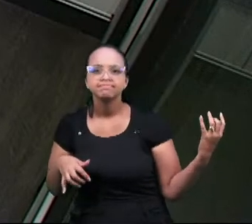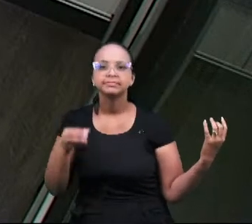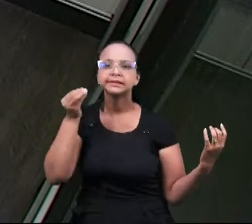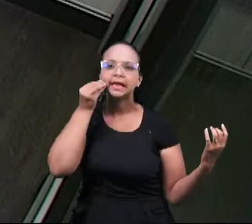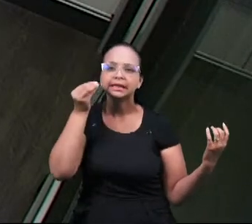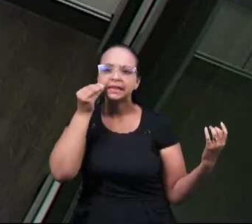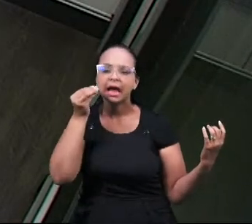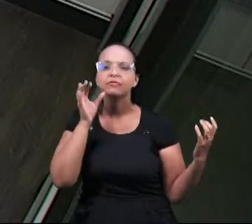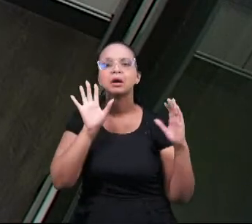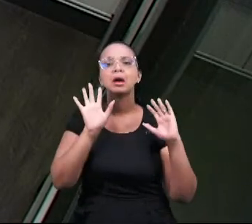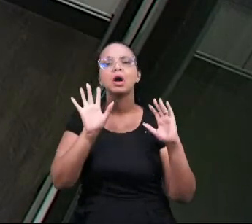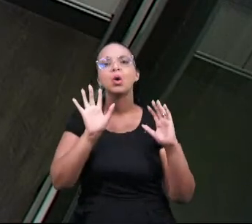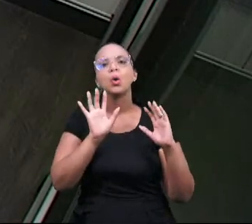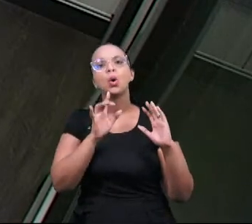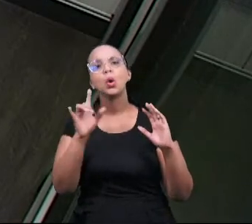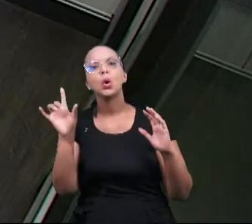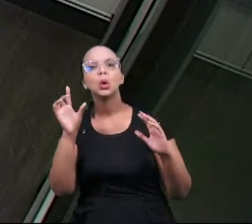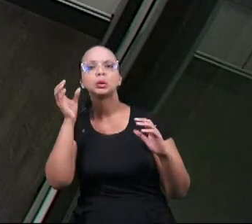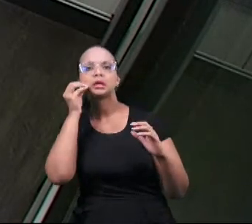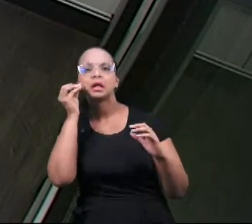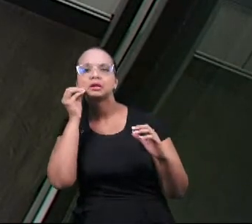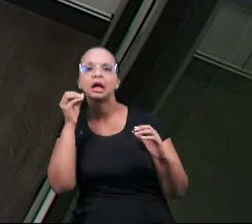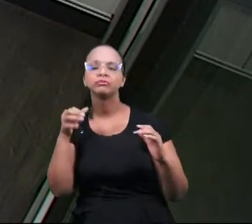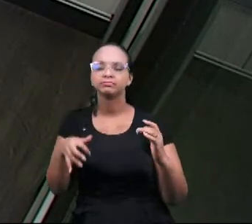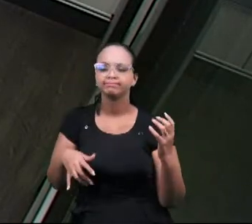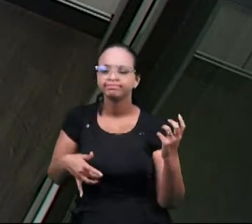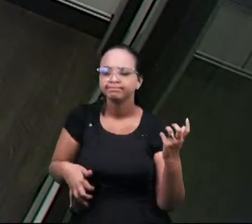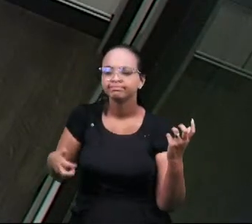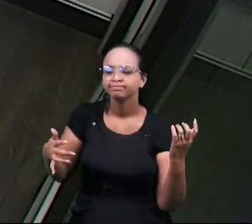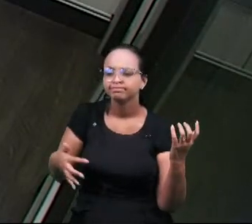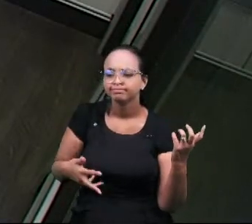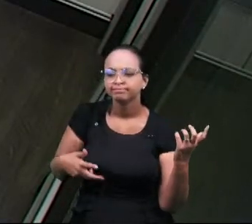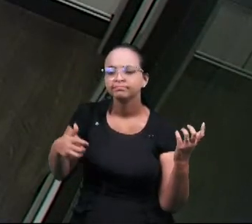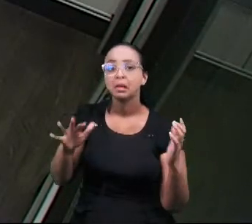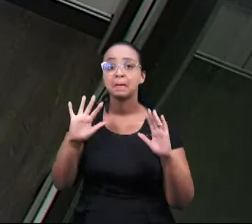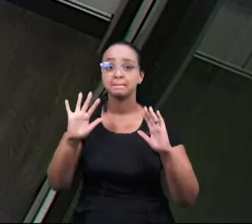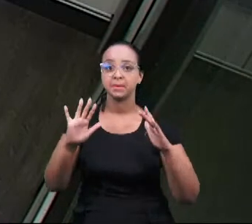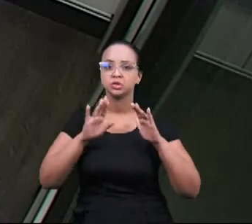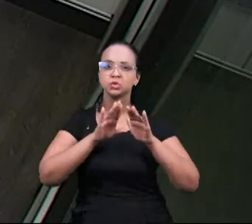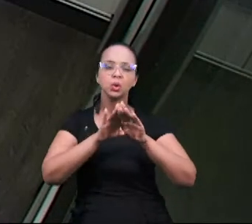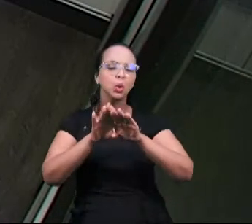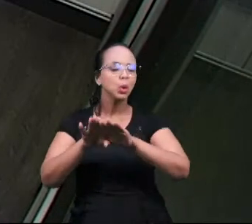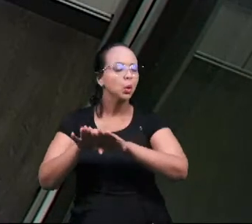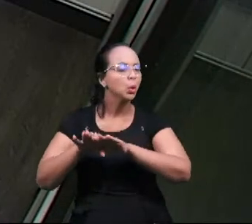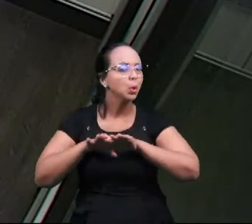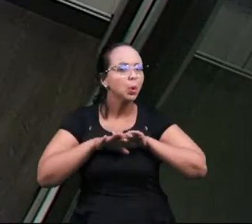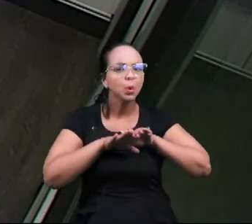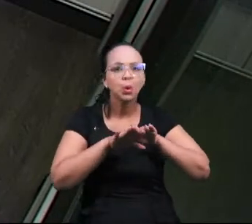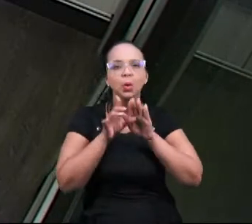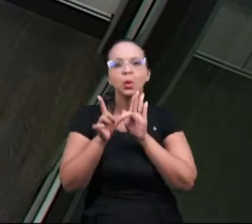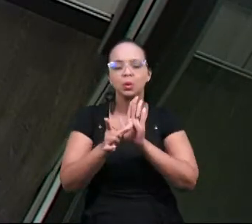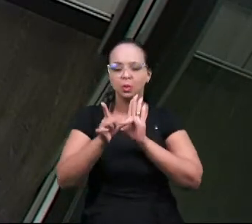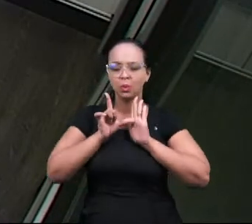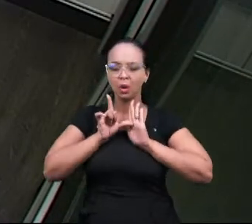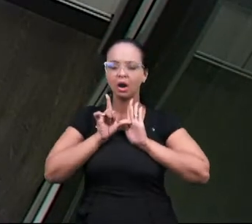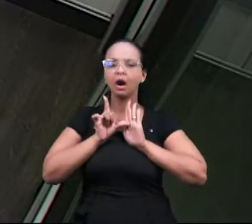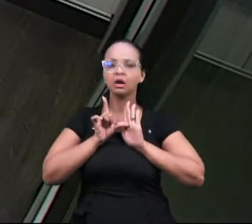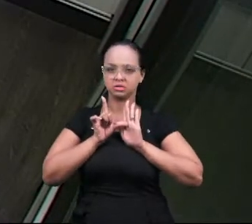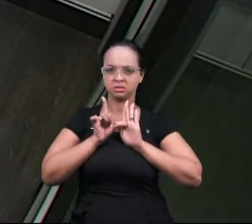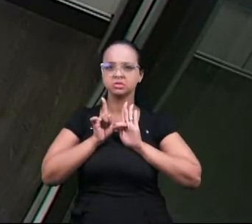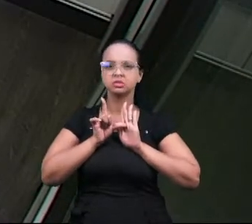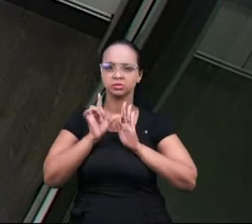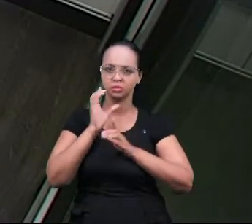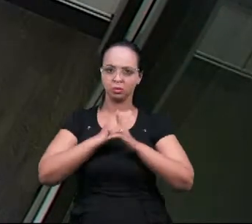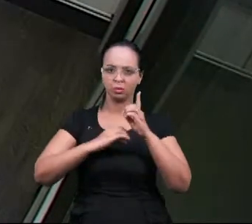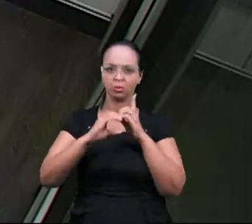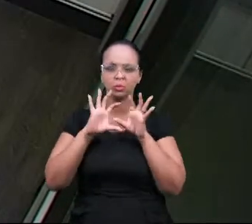o outro, né, pontilhava ali. Mas a comunhão daquele momento ali, antes do culto começar, né, das